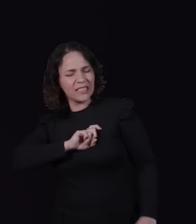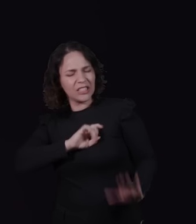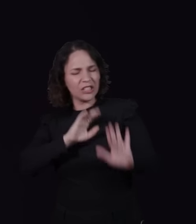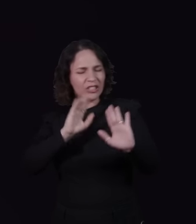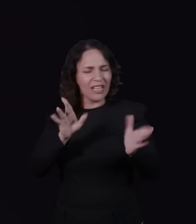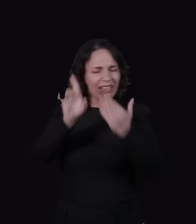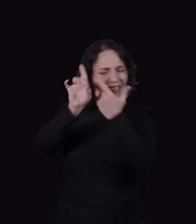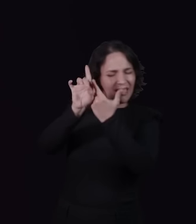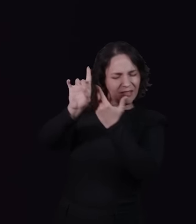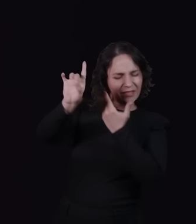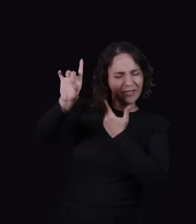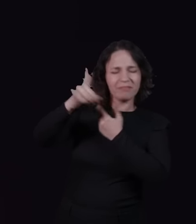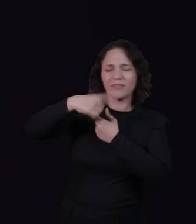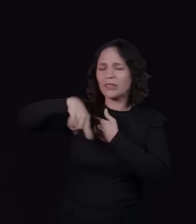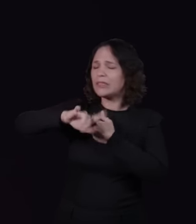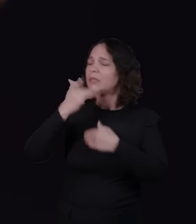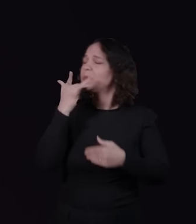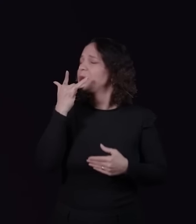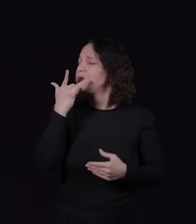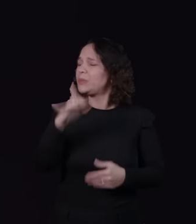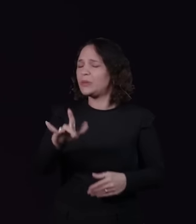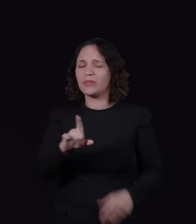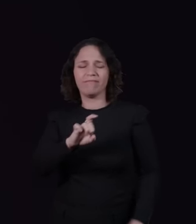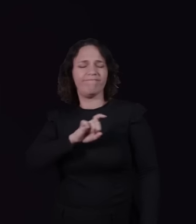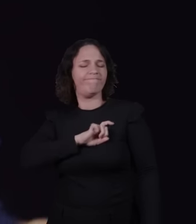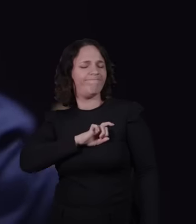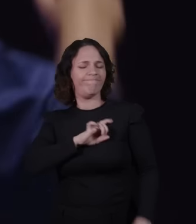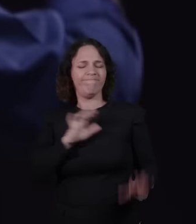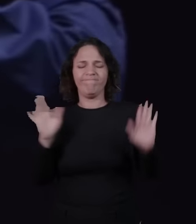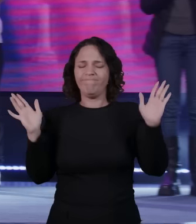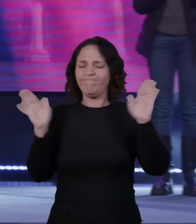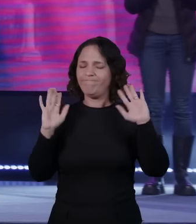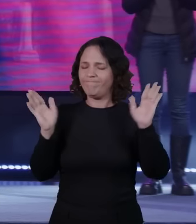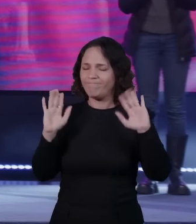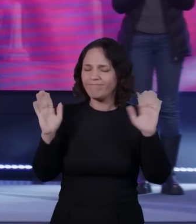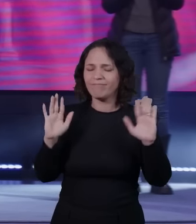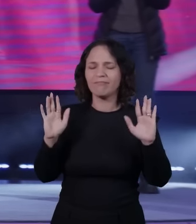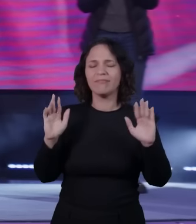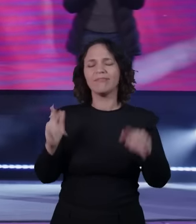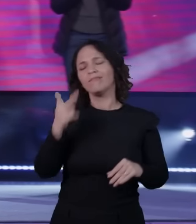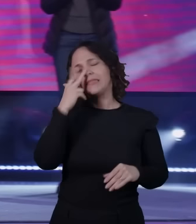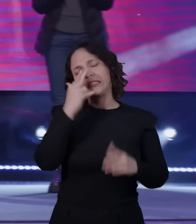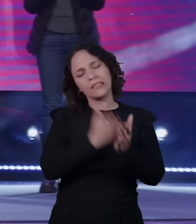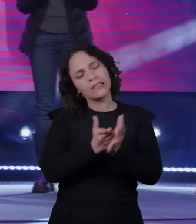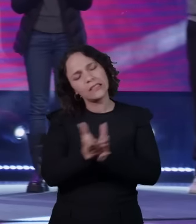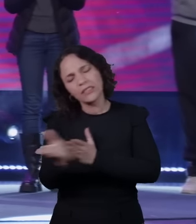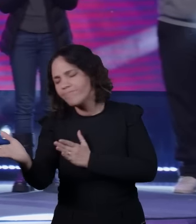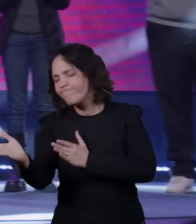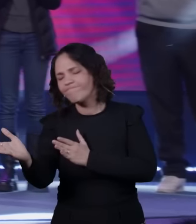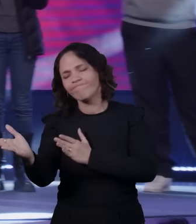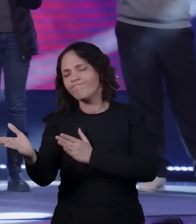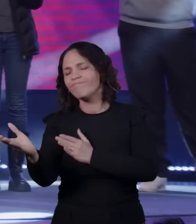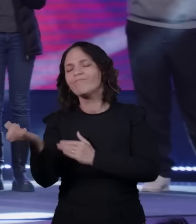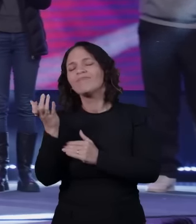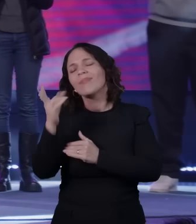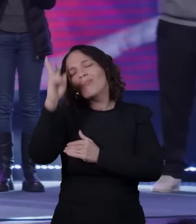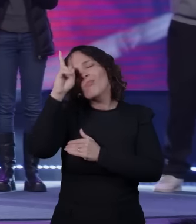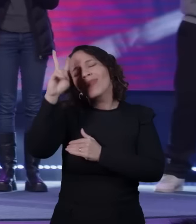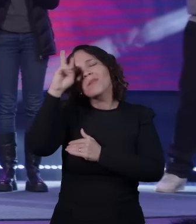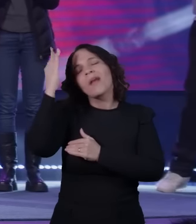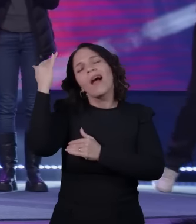não queremos, ó Deus, viver frios. Não queremos cair, Senhor. Queremos voltar ao primeiro